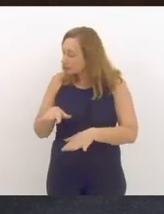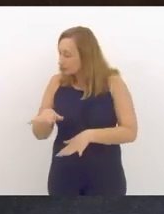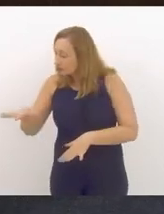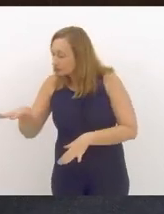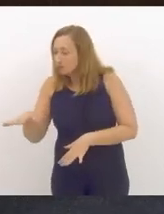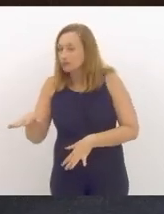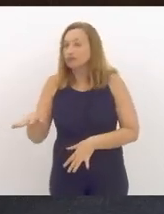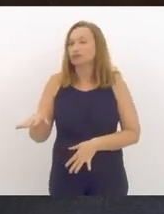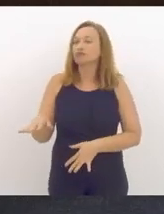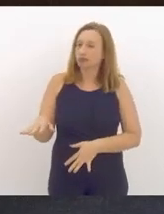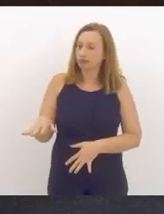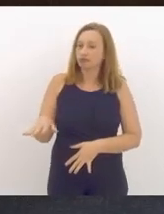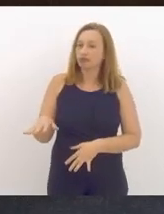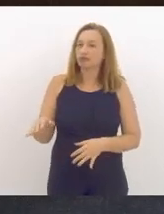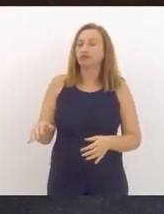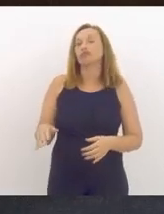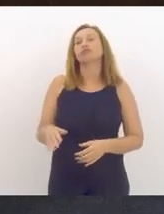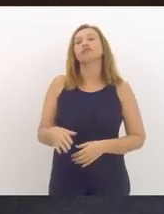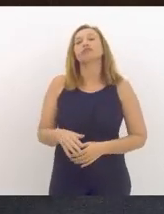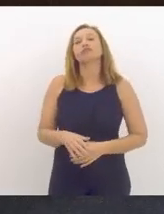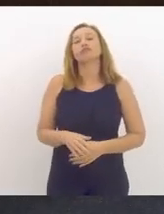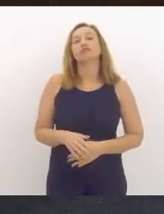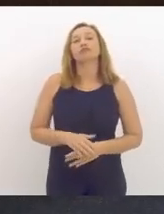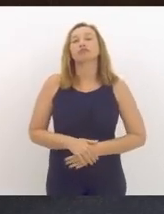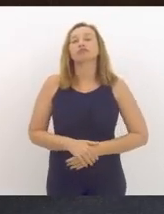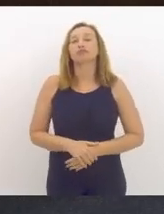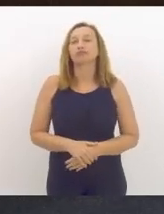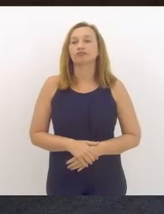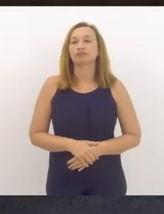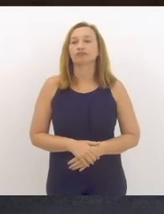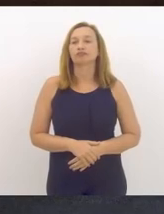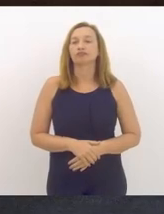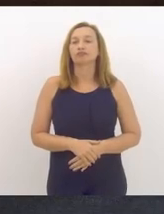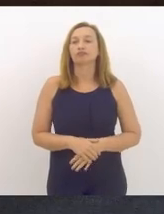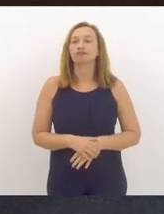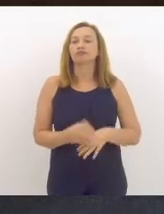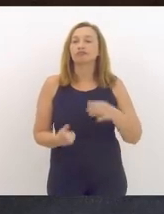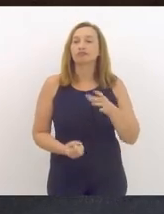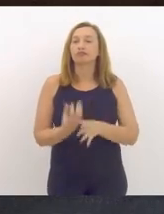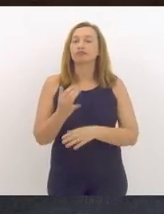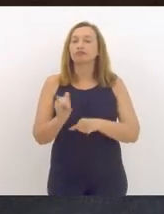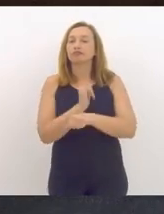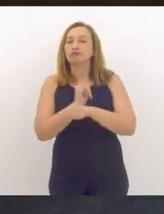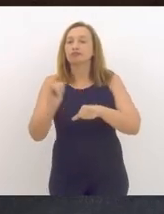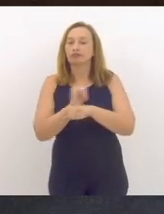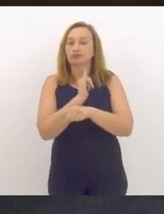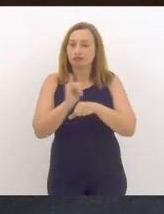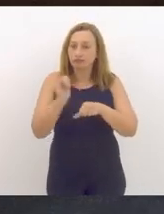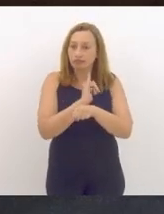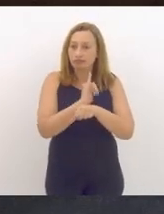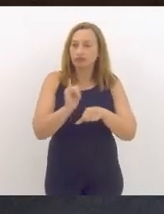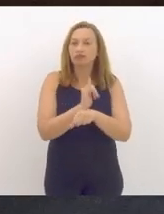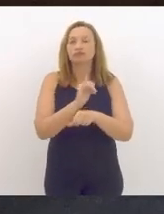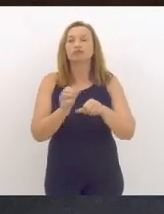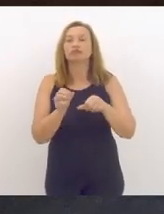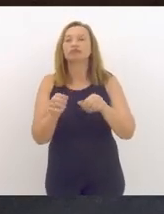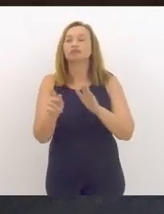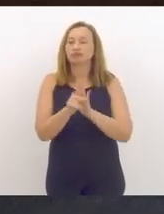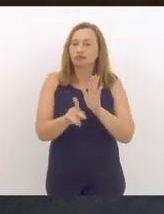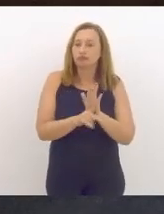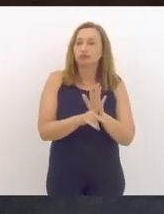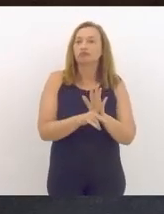periferias. Não, as lideranças populares se envolveram diretamente na formulação da estratégia, na formulação do projeto.